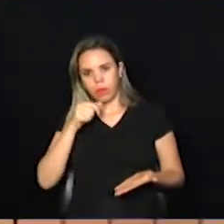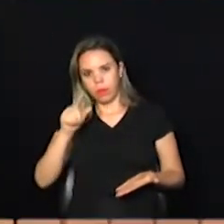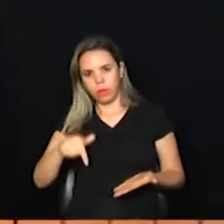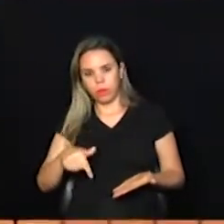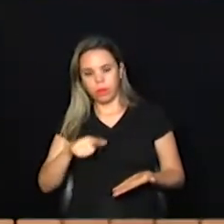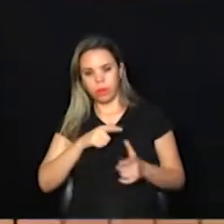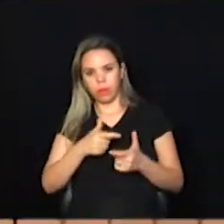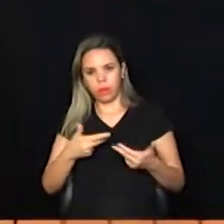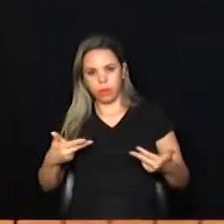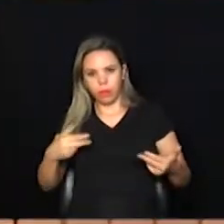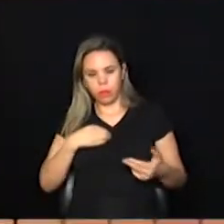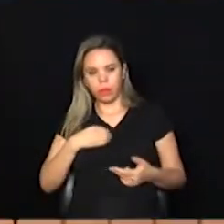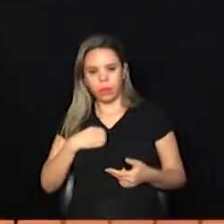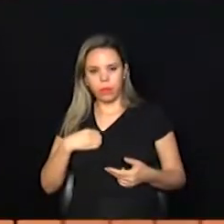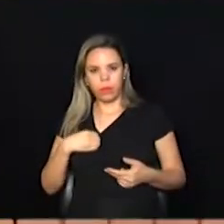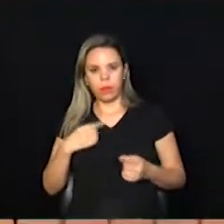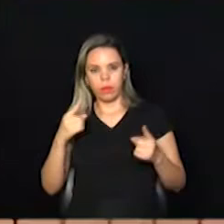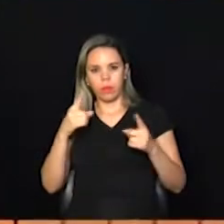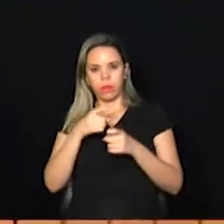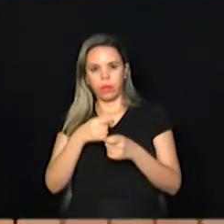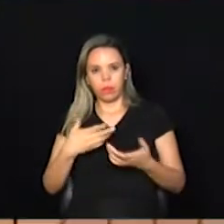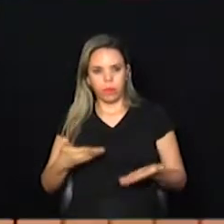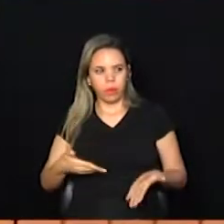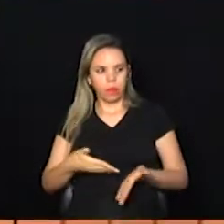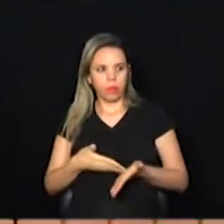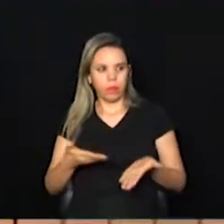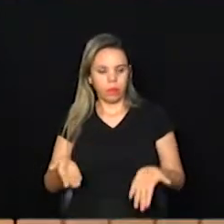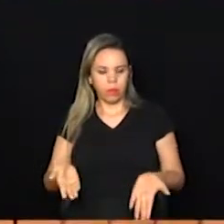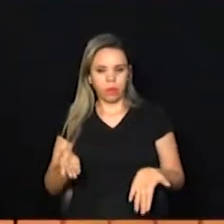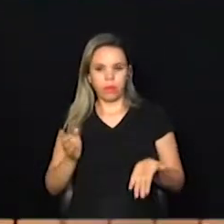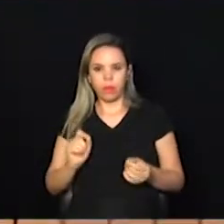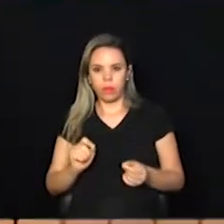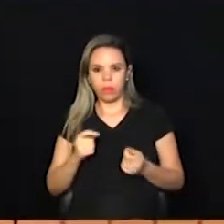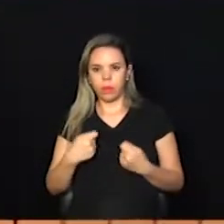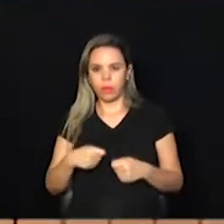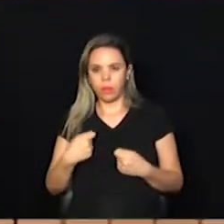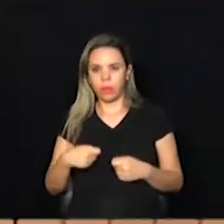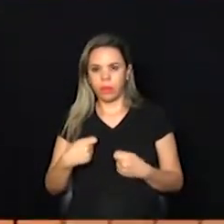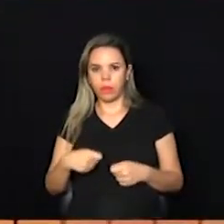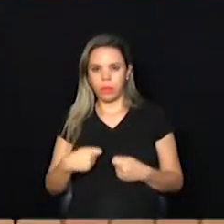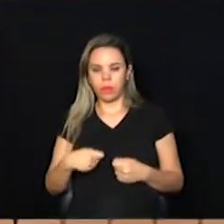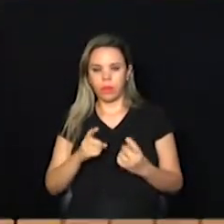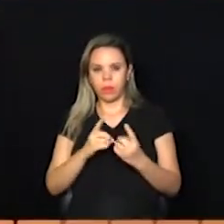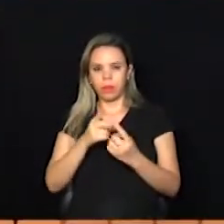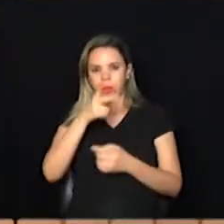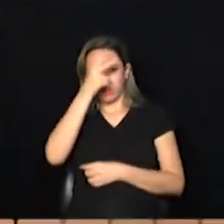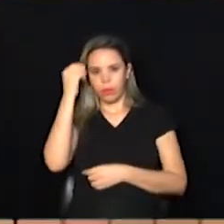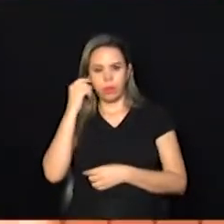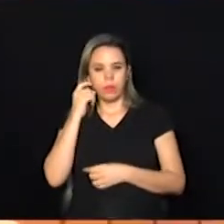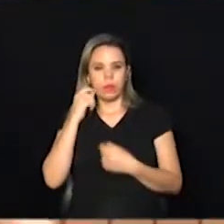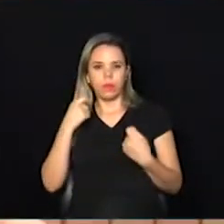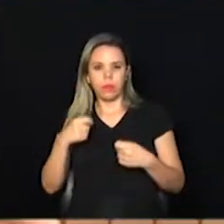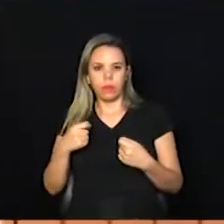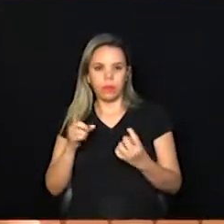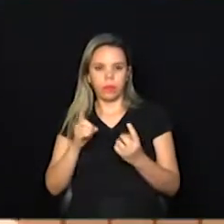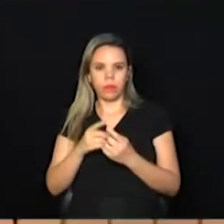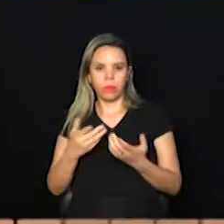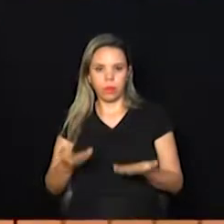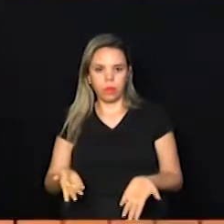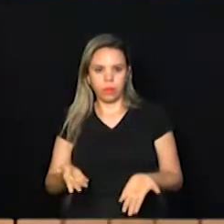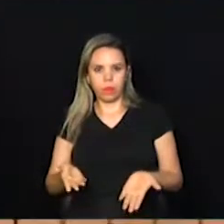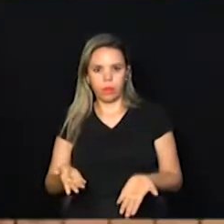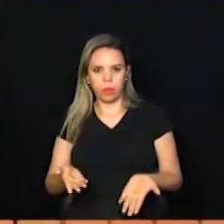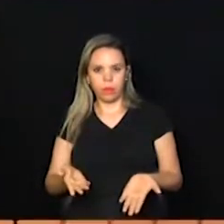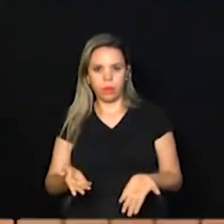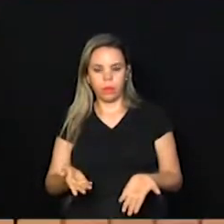tem uma série de complexidades que o serviço público precisa atender para,